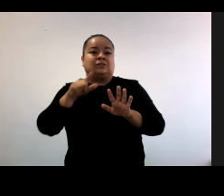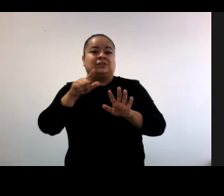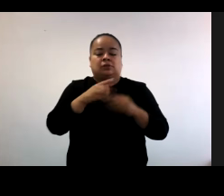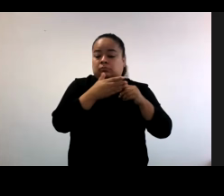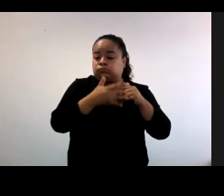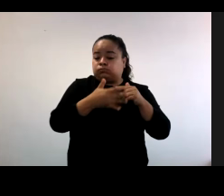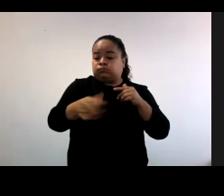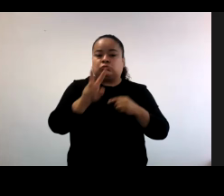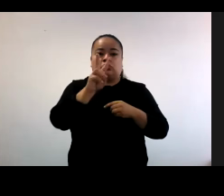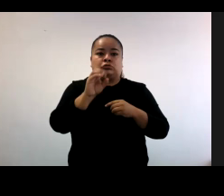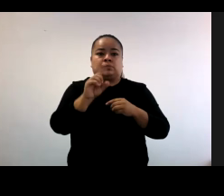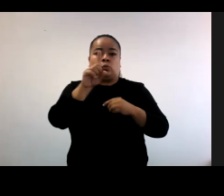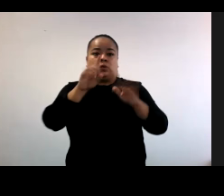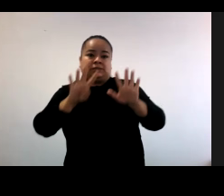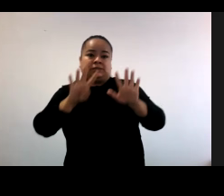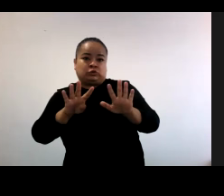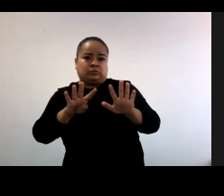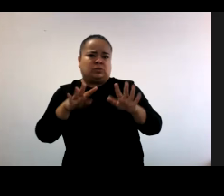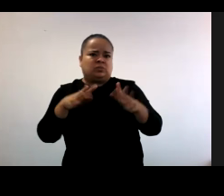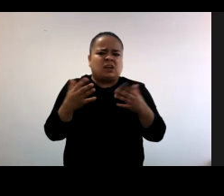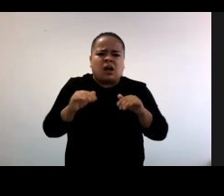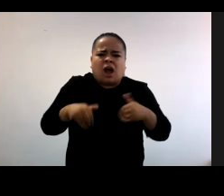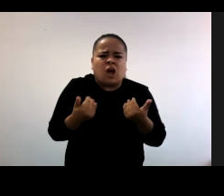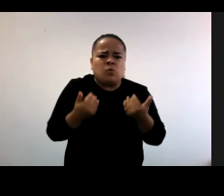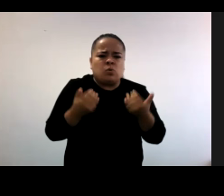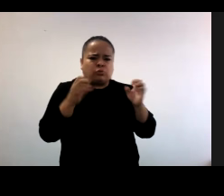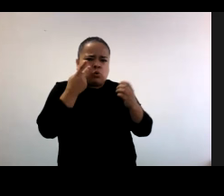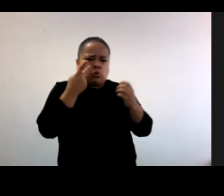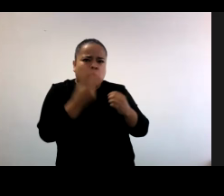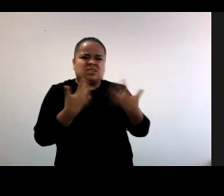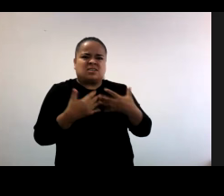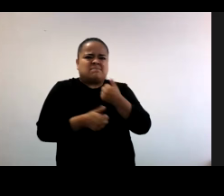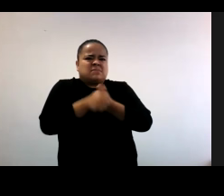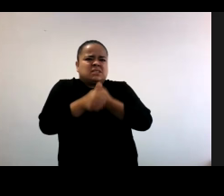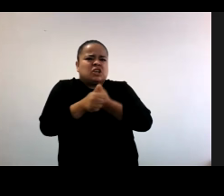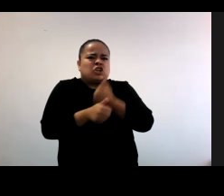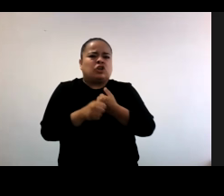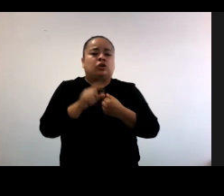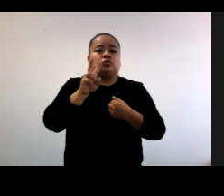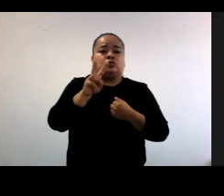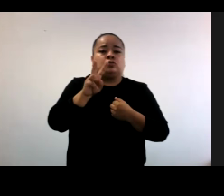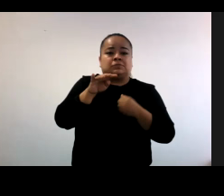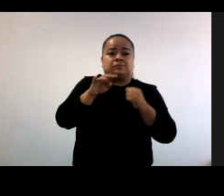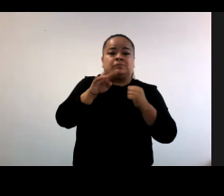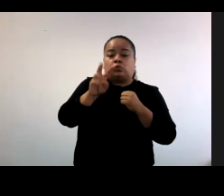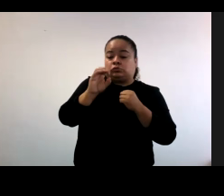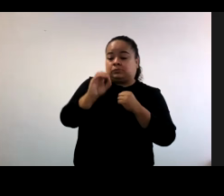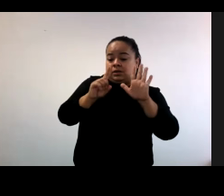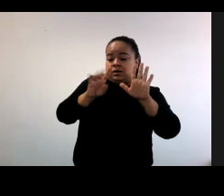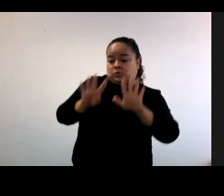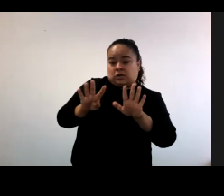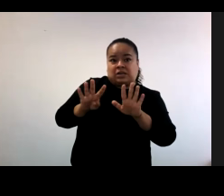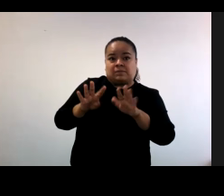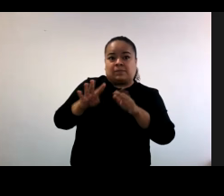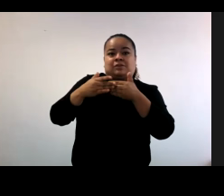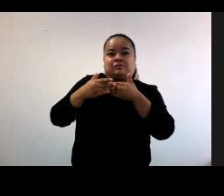foi líder da equipe na UPS em Washington. E de 2019 a 2022 se desempenhou como coordenadora da Unidade